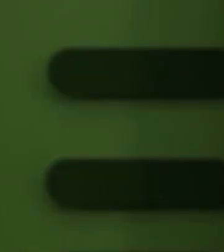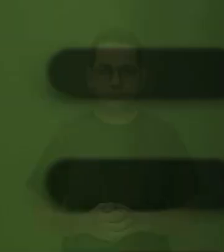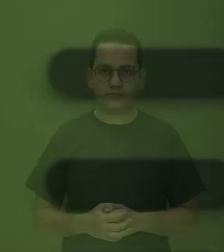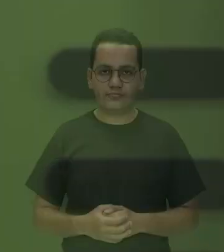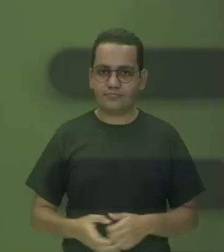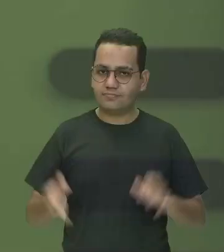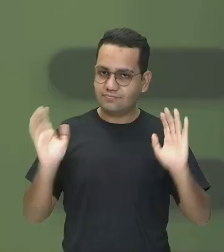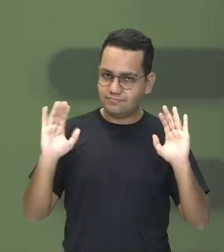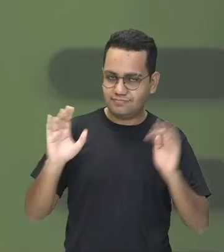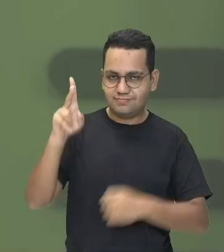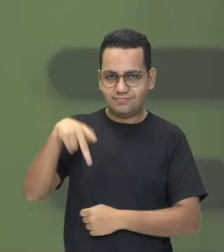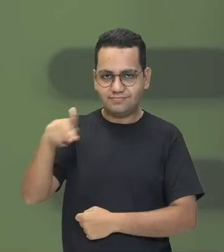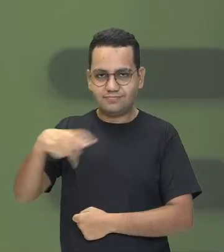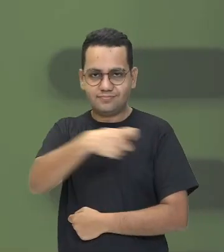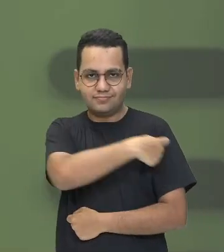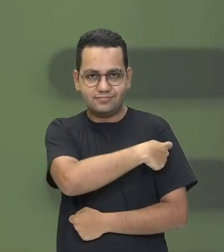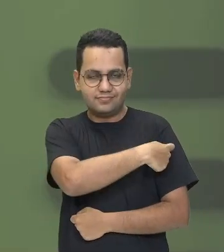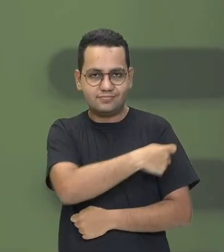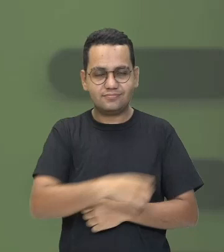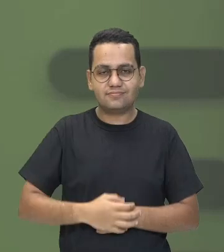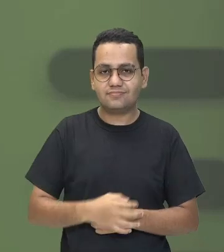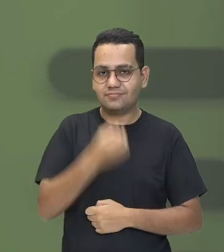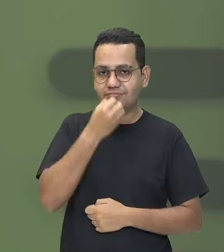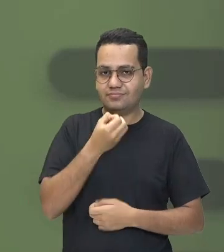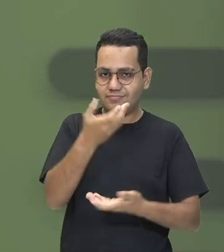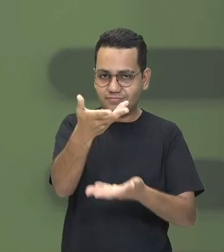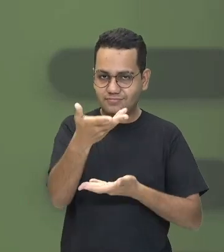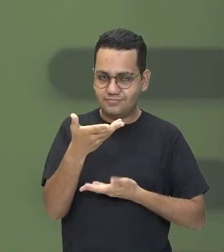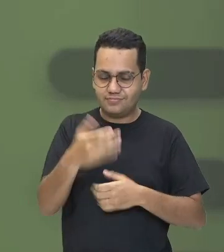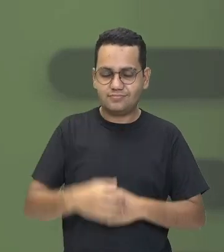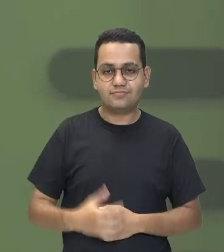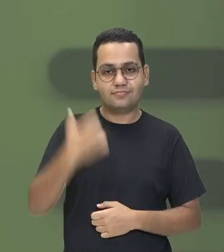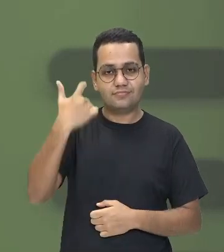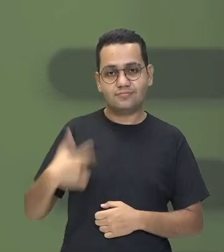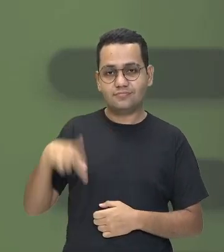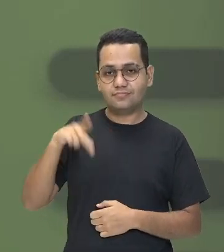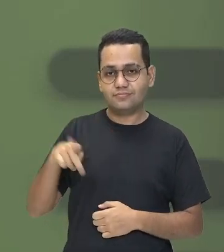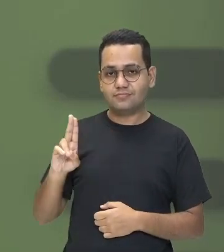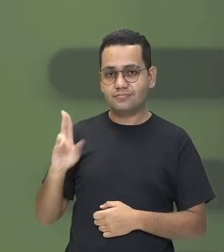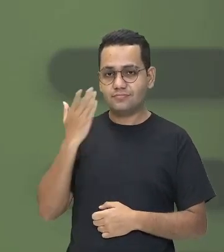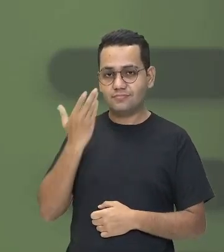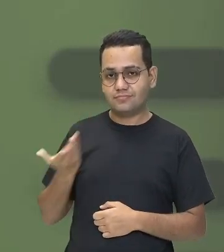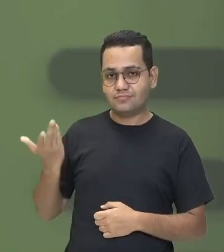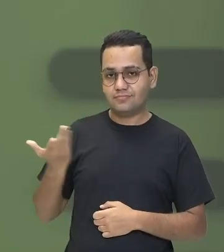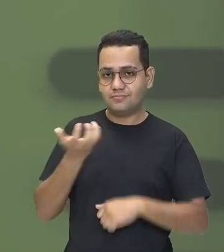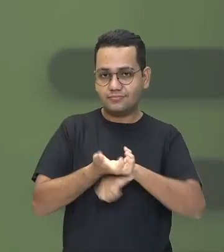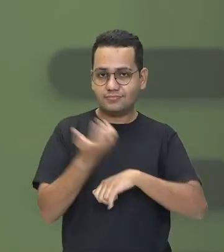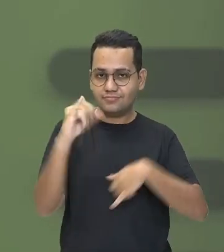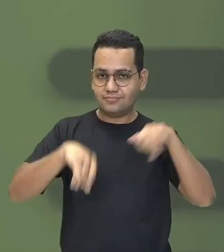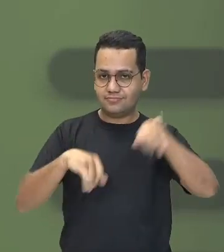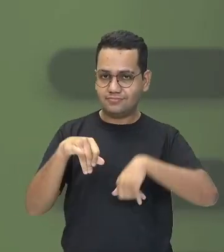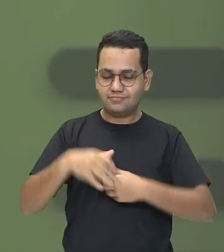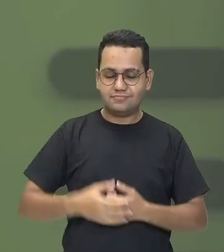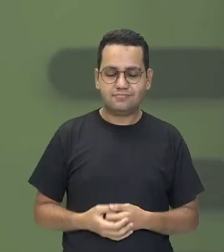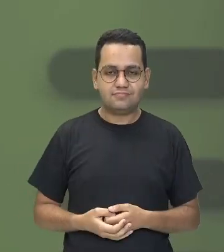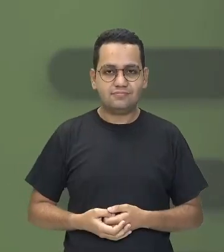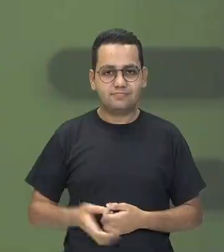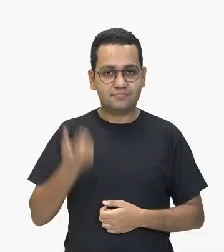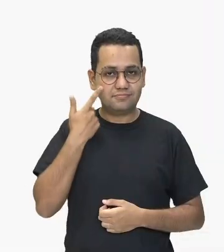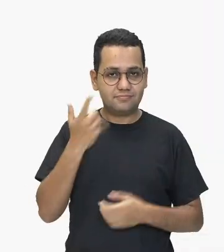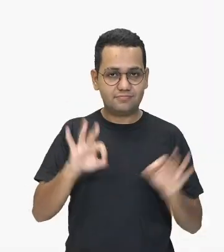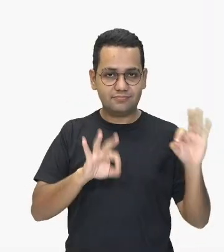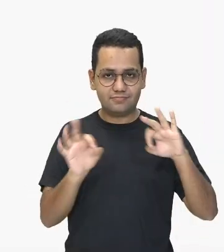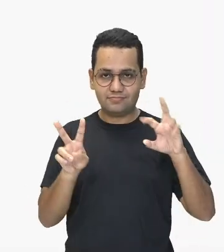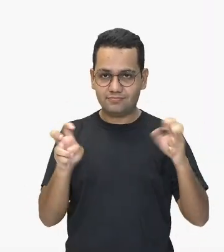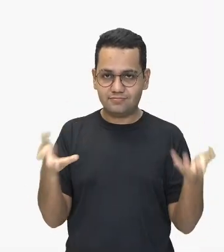Olá professores e alunos sejam bem bem vindos aqui é o professor Paulo Torres de química e vamos ver o que nós teremos